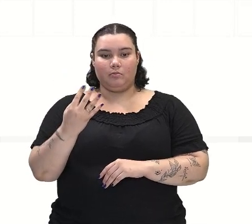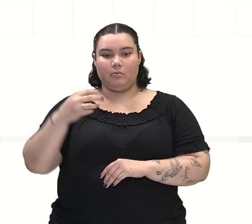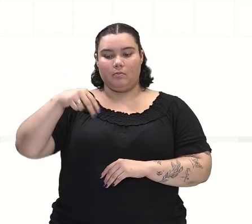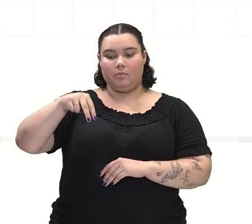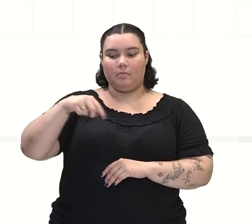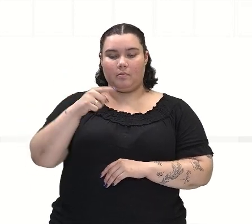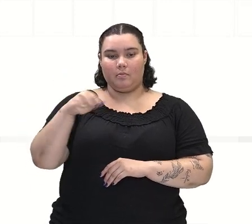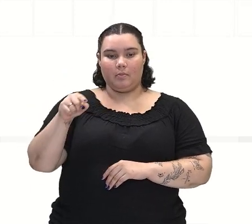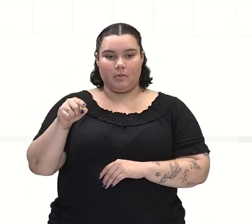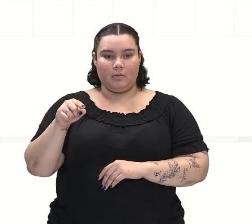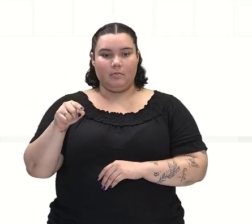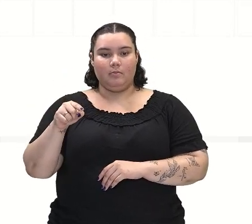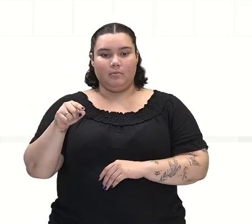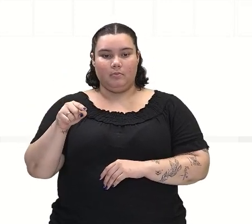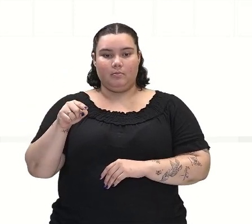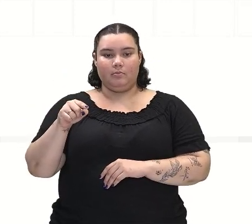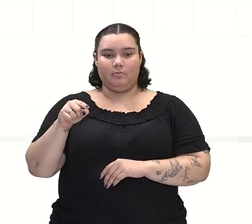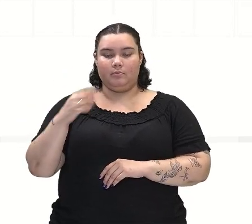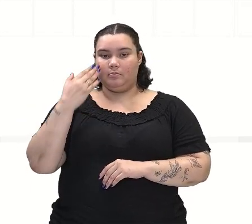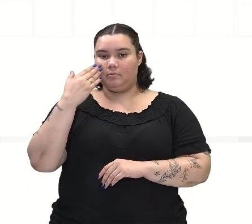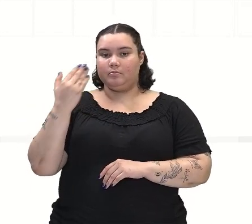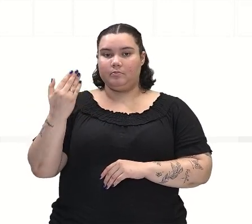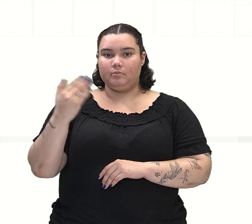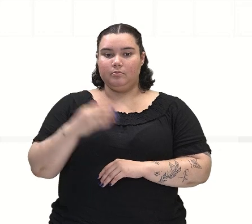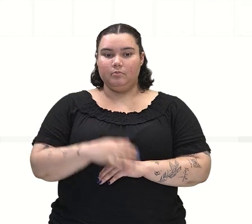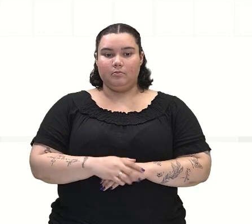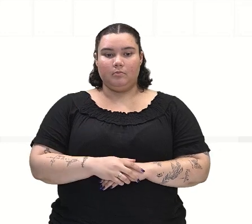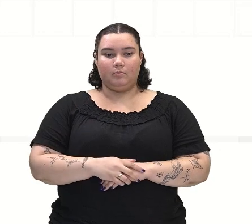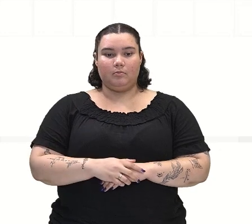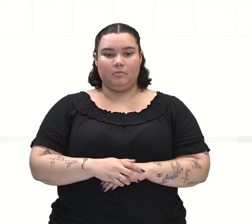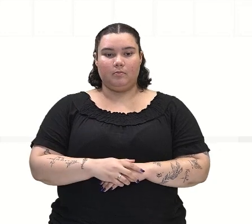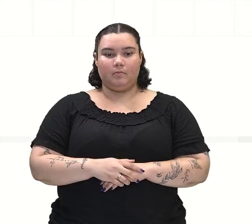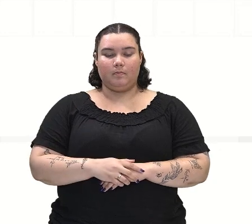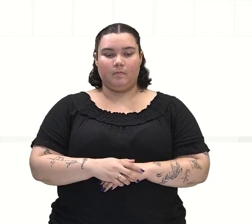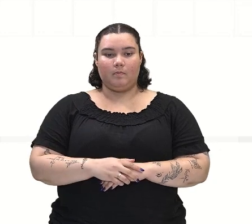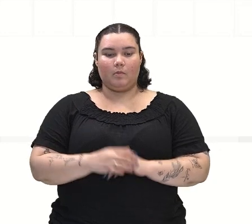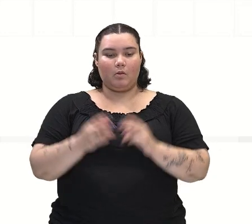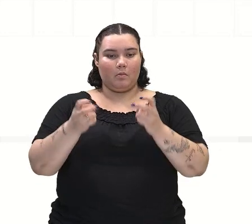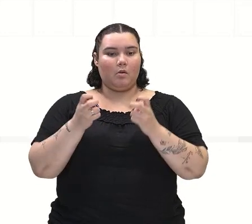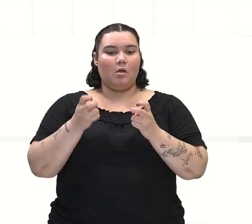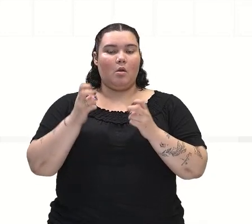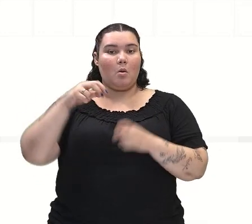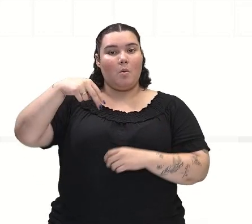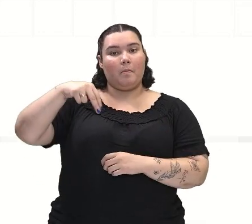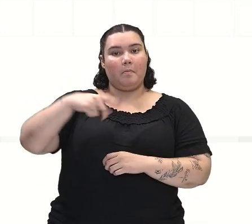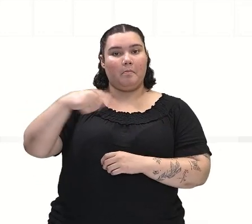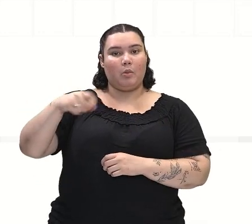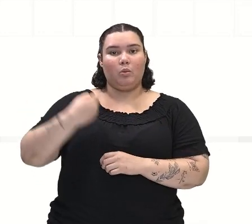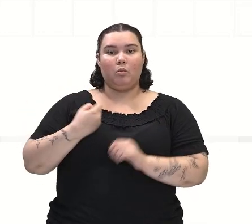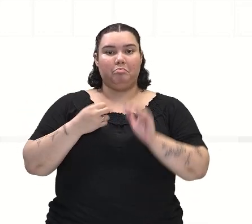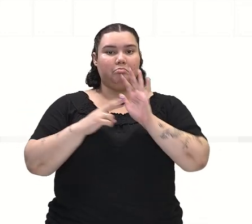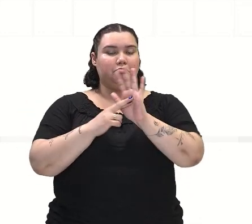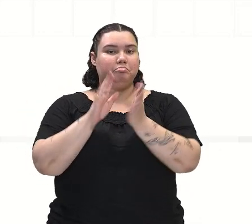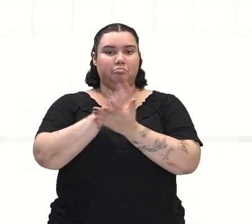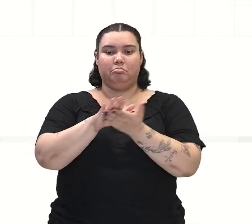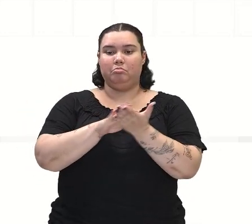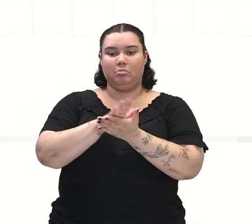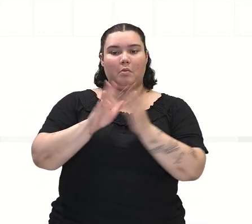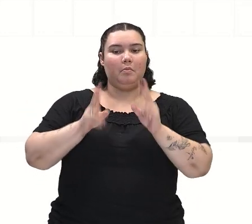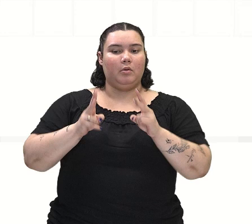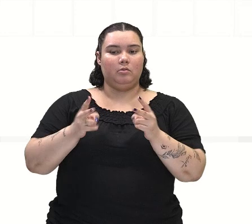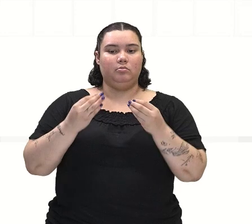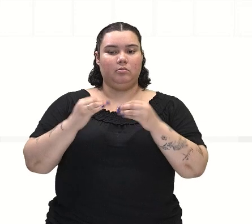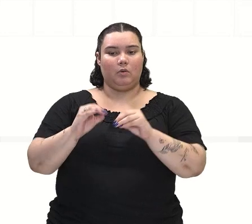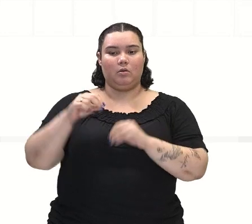π, né? Olha só, vejam que aqui ele nem substituiu o valor do π, ele deixou no formato